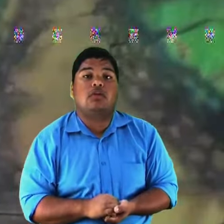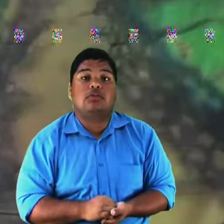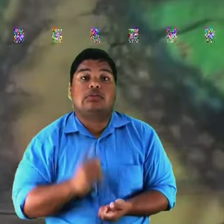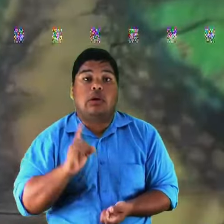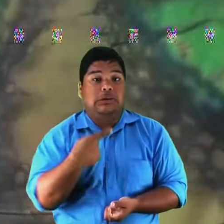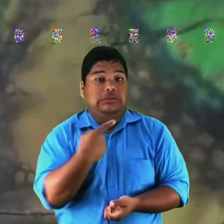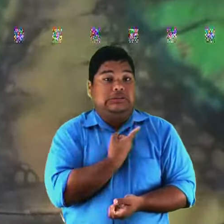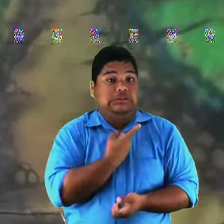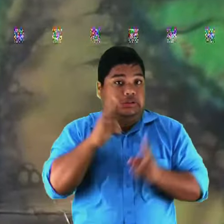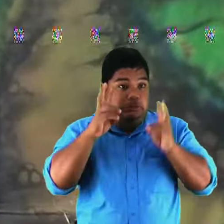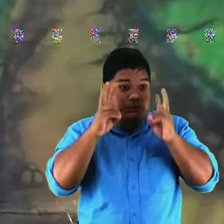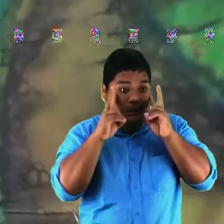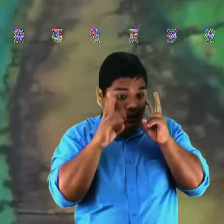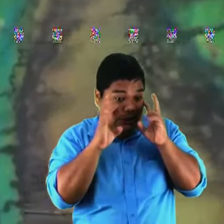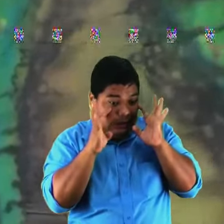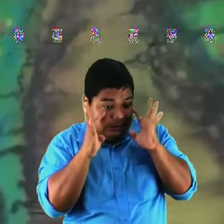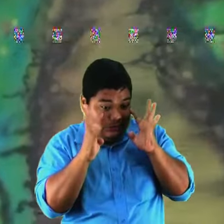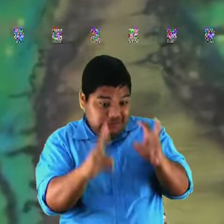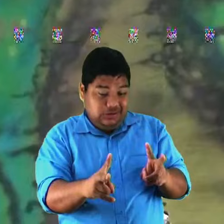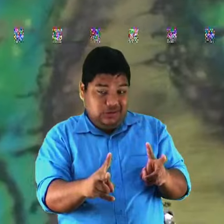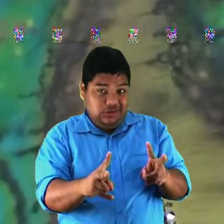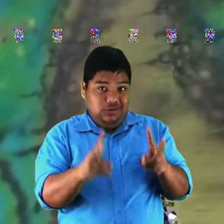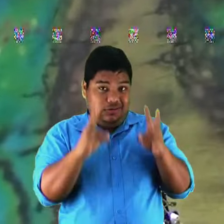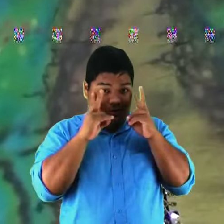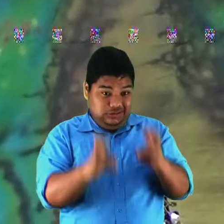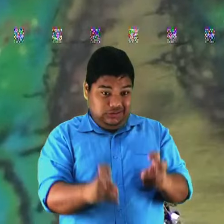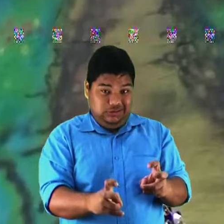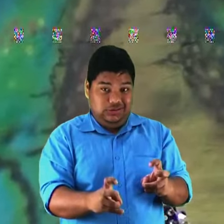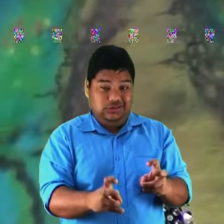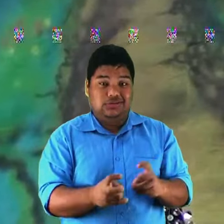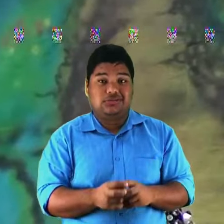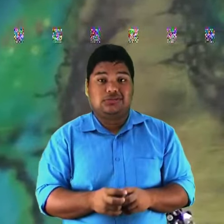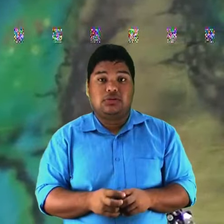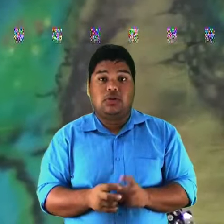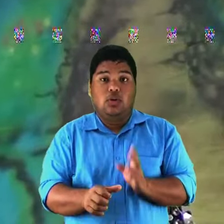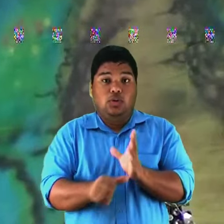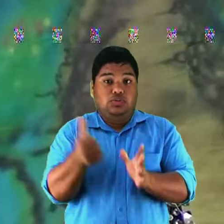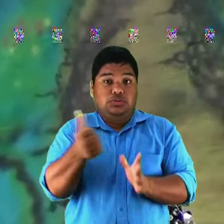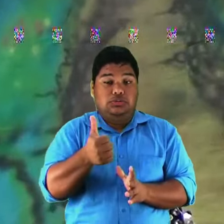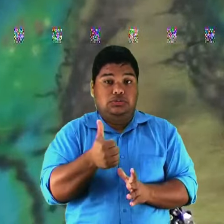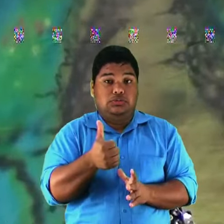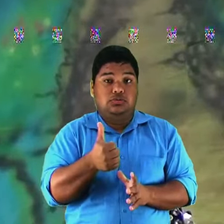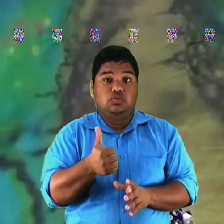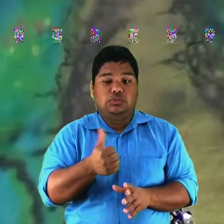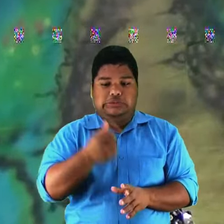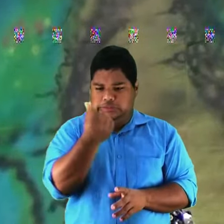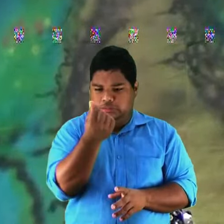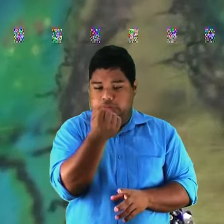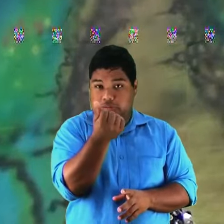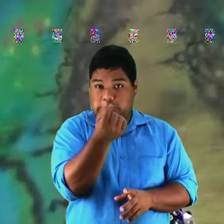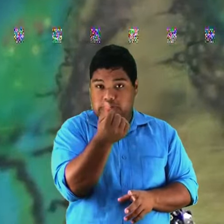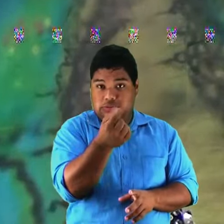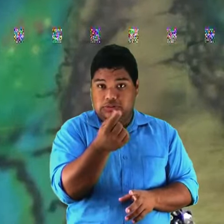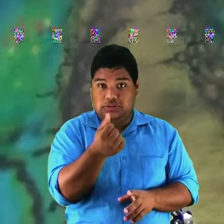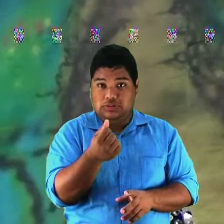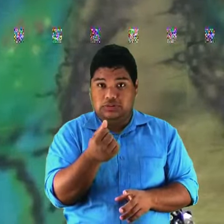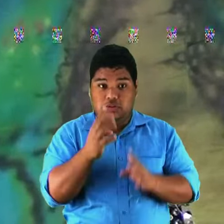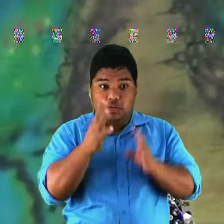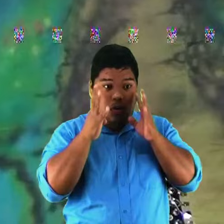que atentar são duas coisas importantes em relação ao dinheiro. O dinheiro, ele pode ser uma